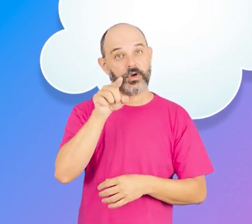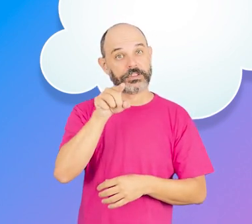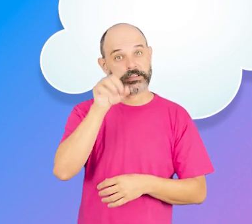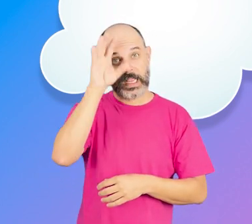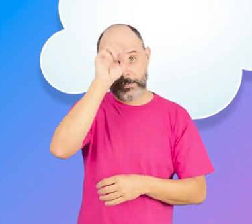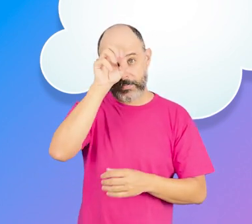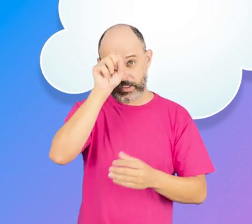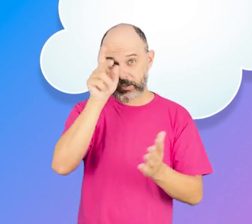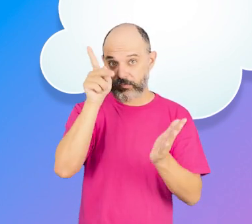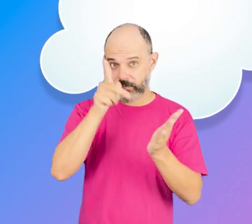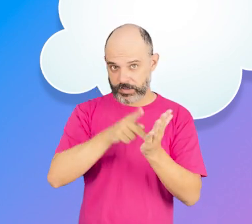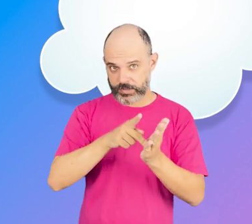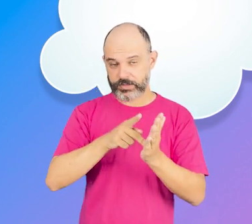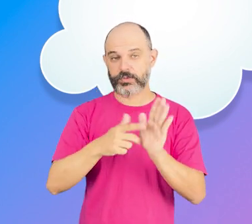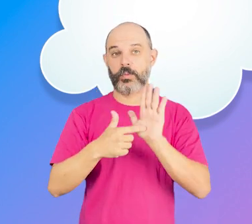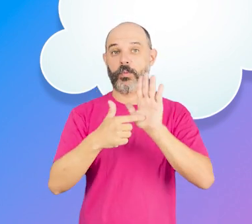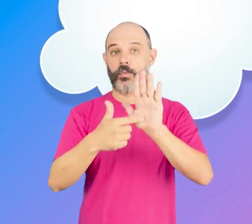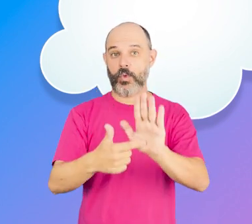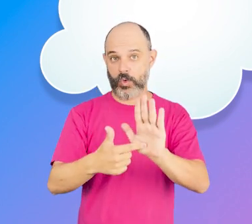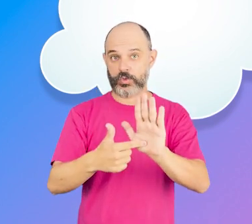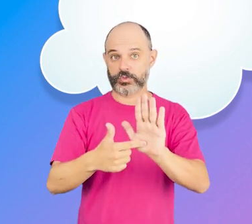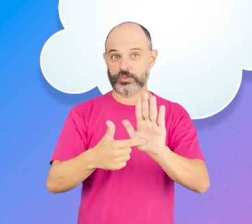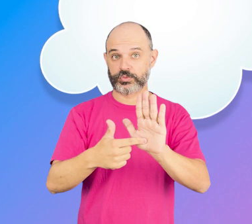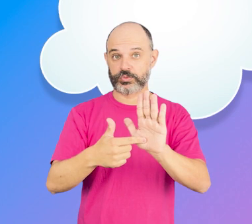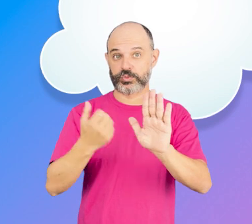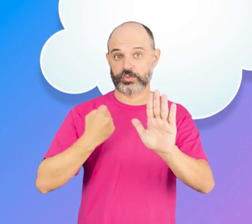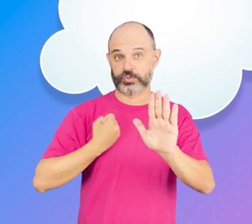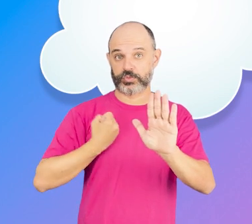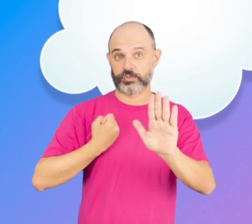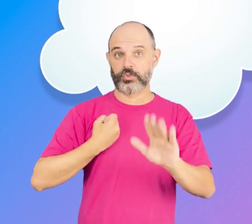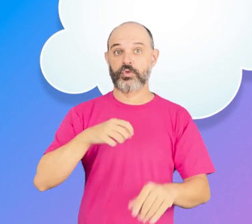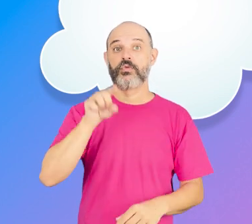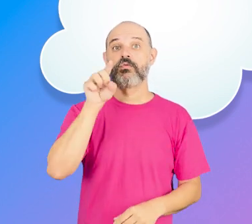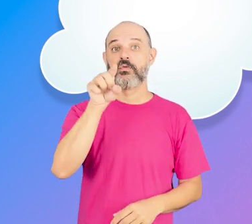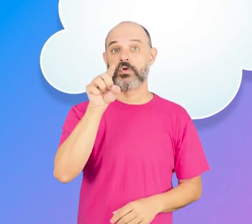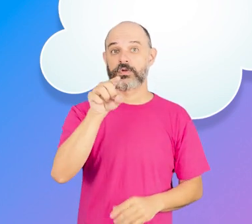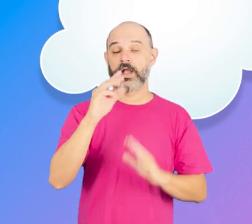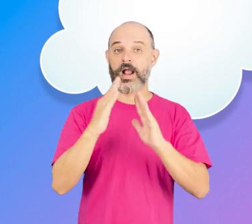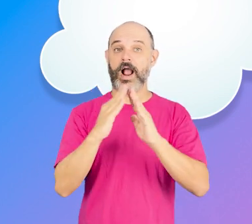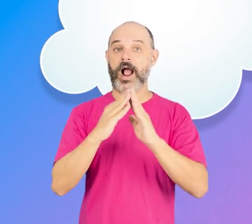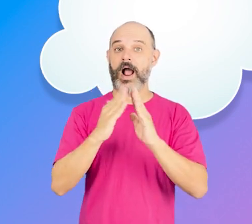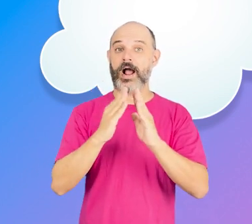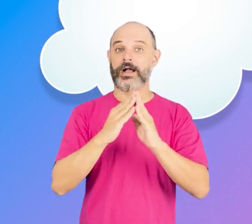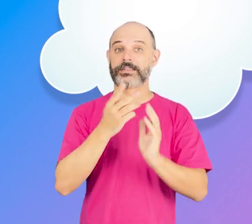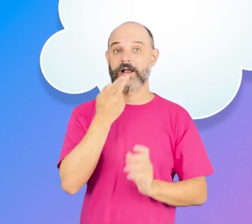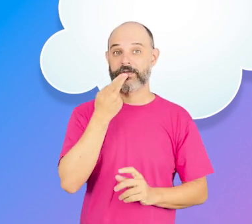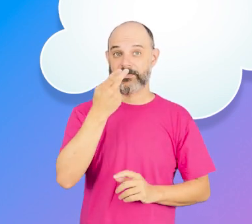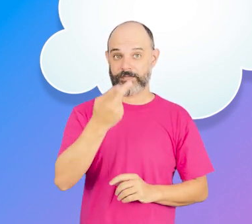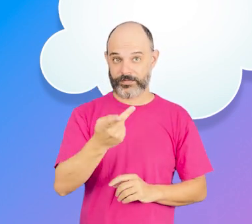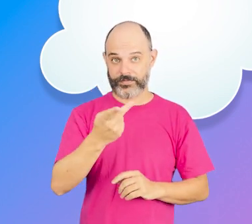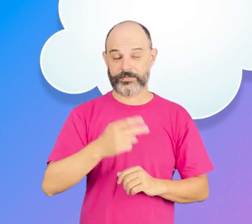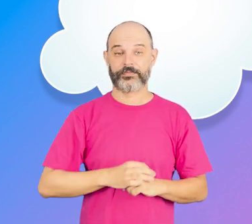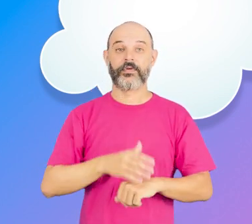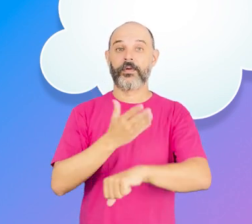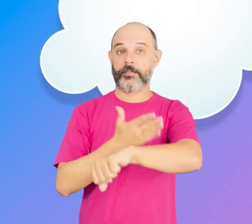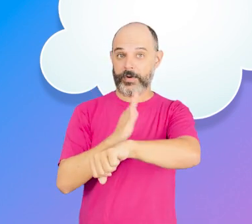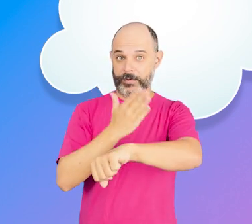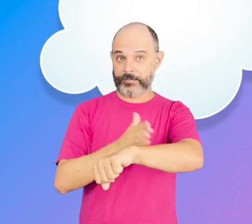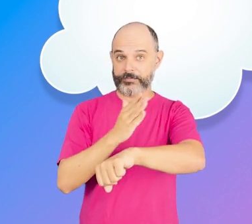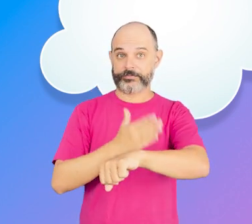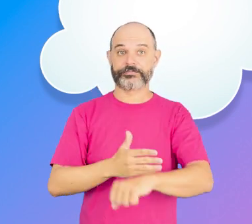você aprendeu mesmo. Eu mostro os números e você aí de casa repete comigo.